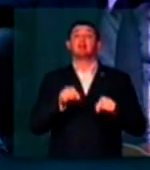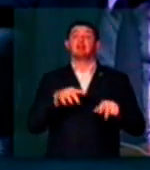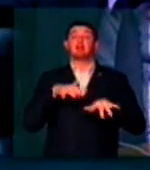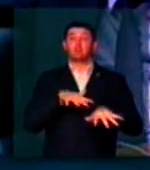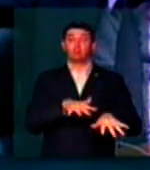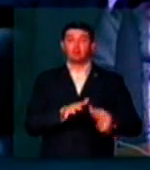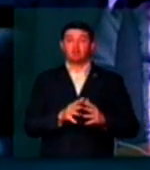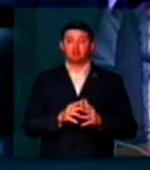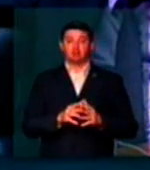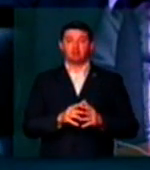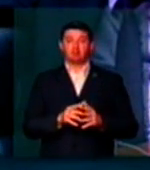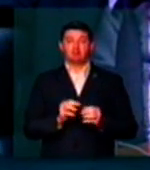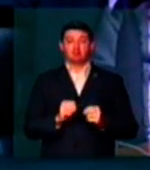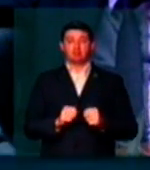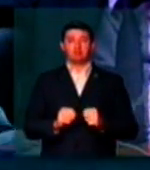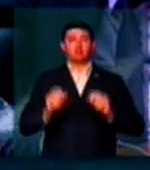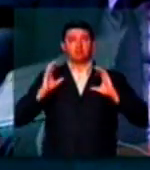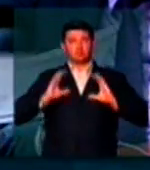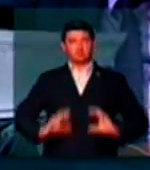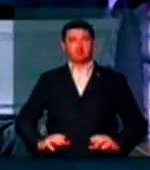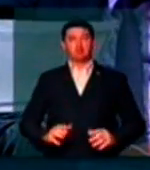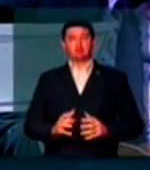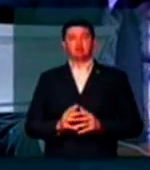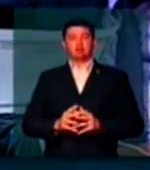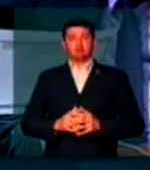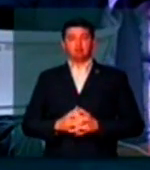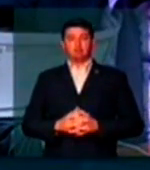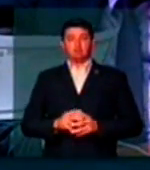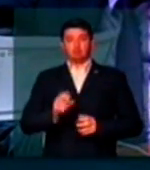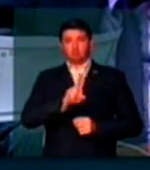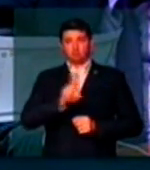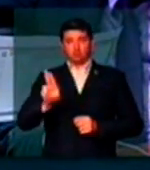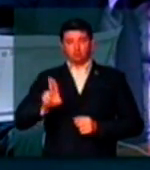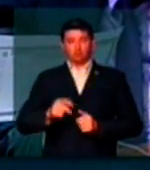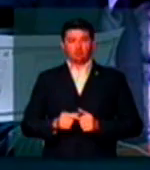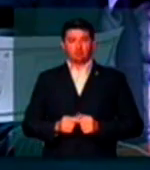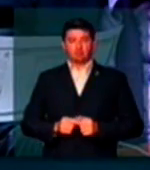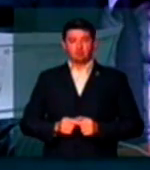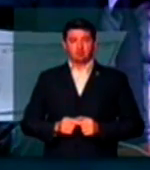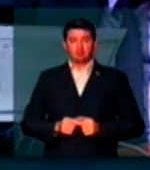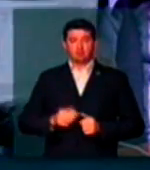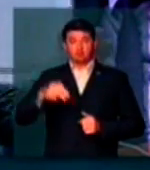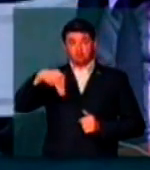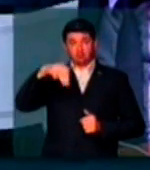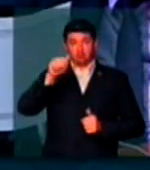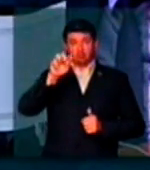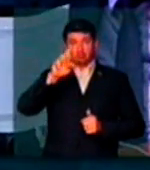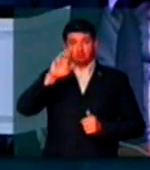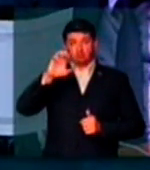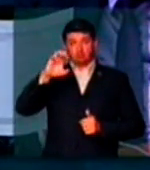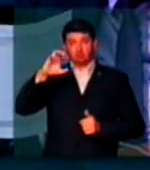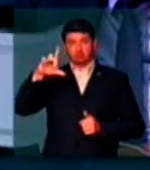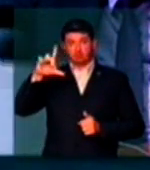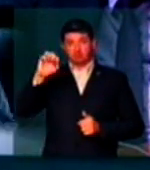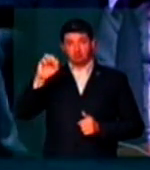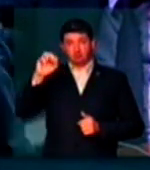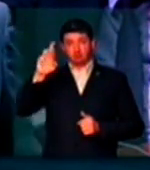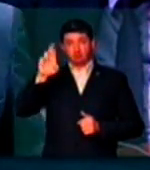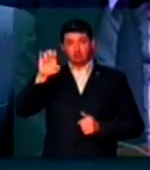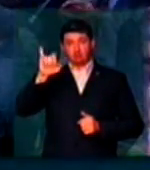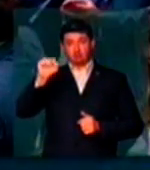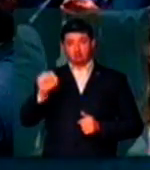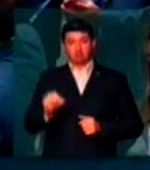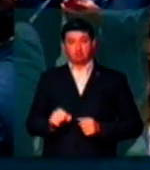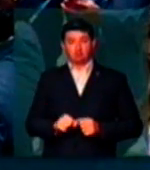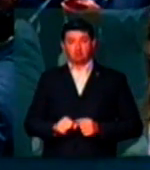movimento, que é um cidadão chamado Marcelo Reis,